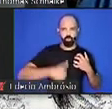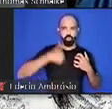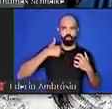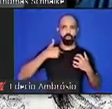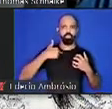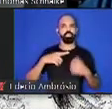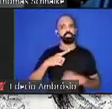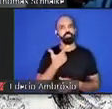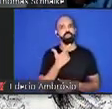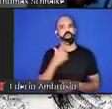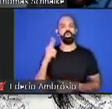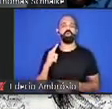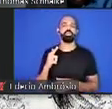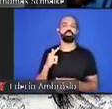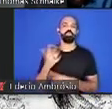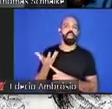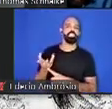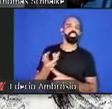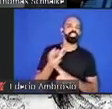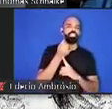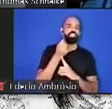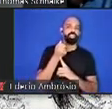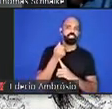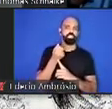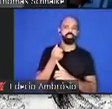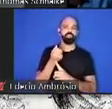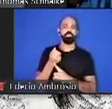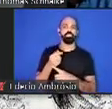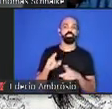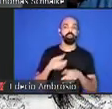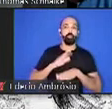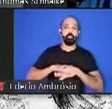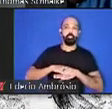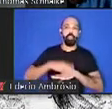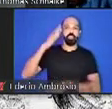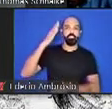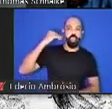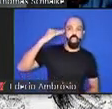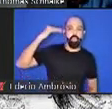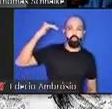tínhamos artistas, e um dos artistas mais famosos